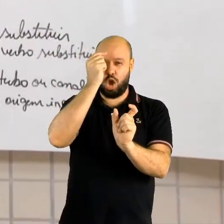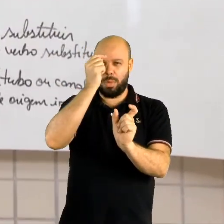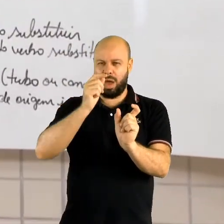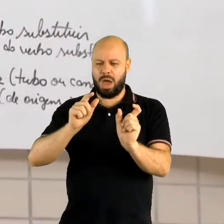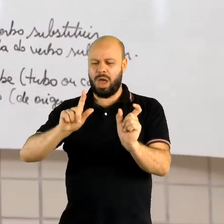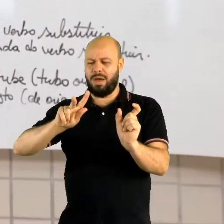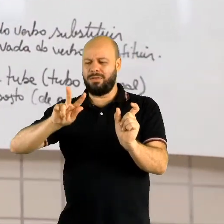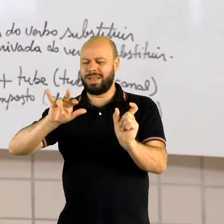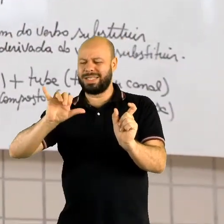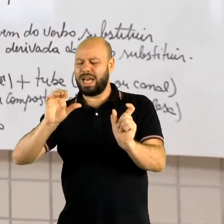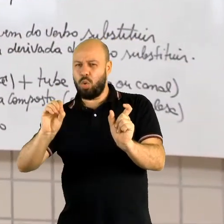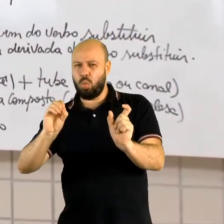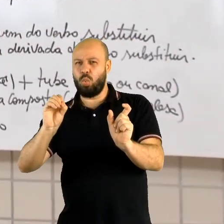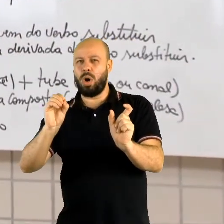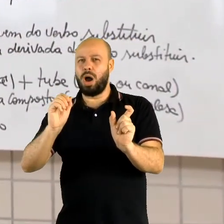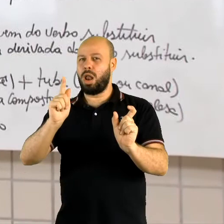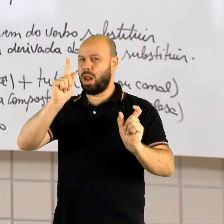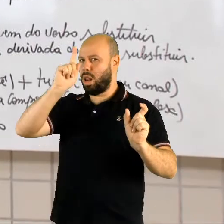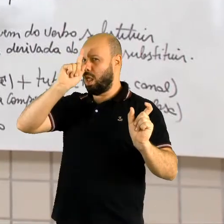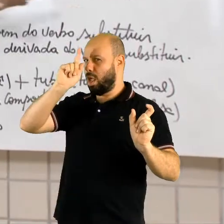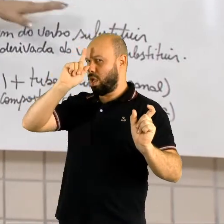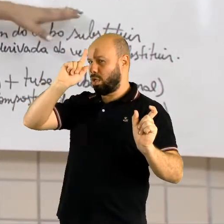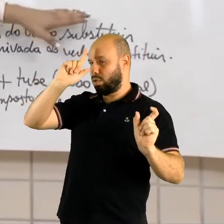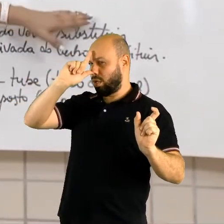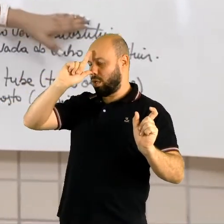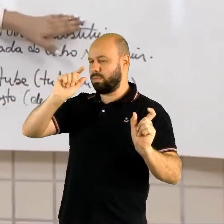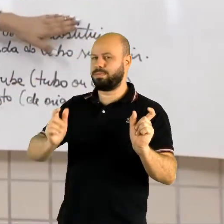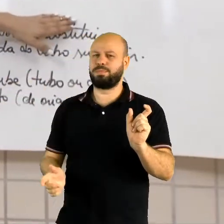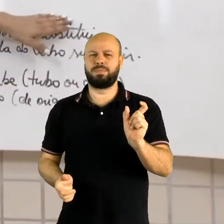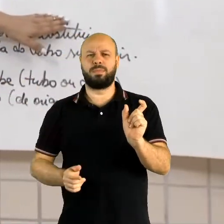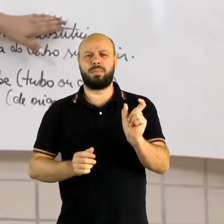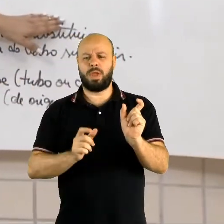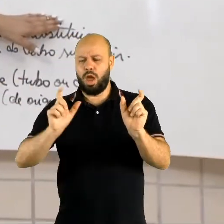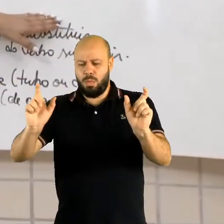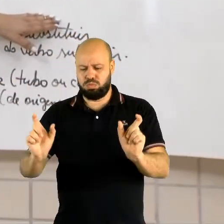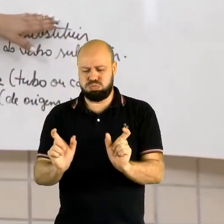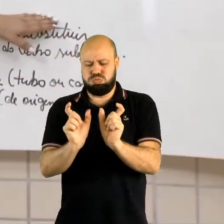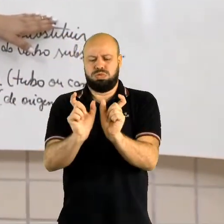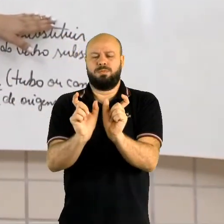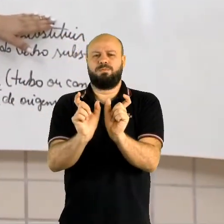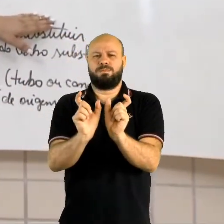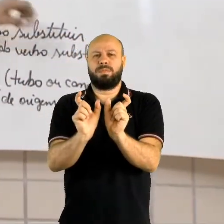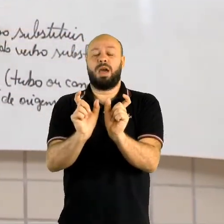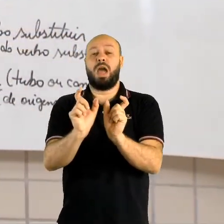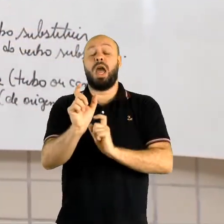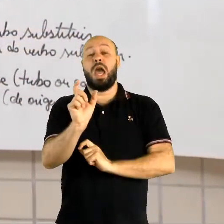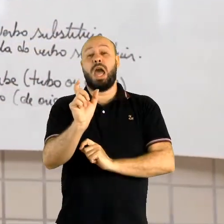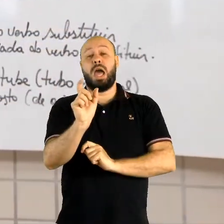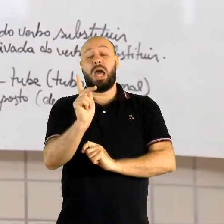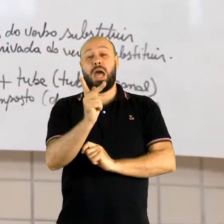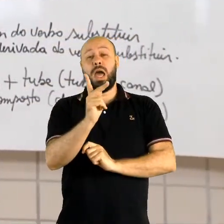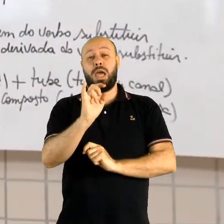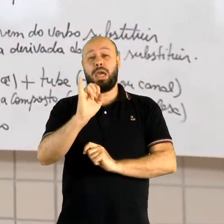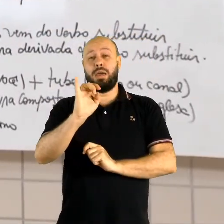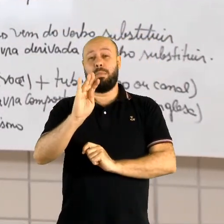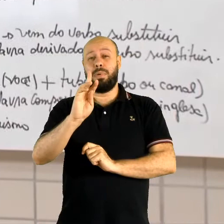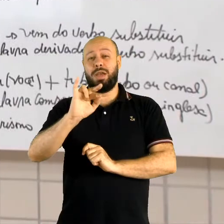latina. É uma palavra composta e é um exemplo de quê? De hibridismo.